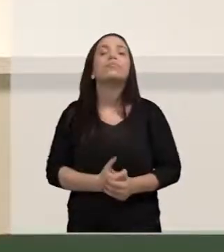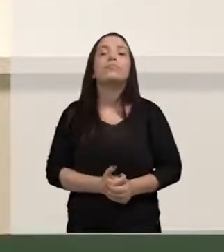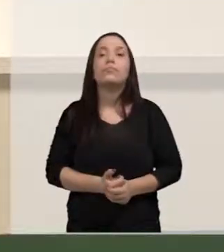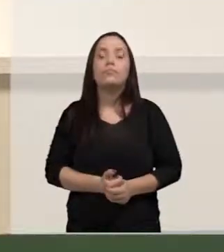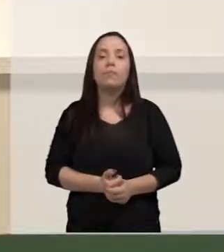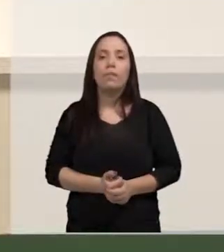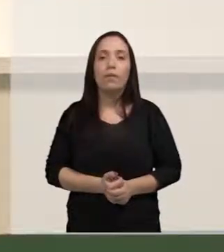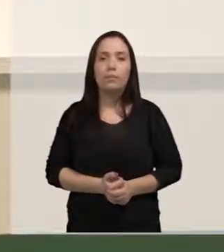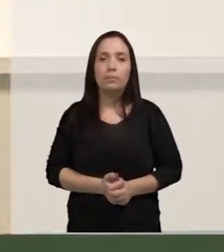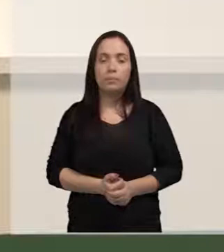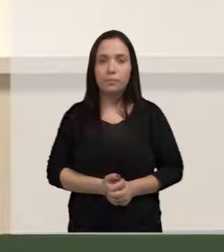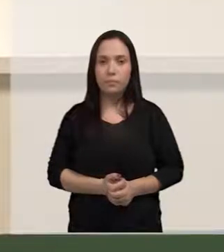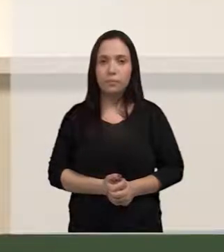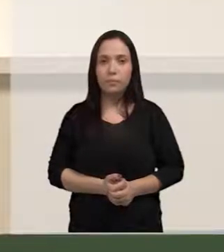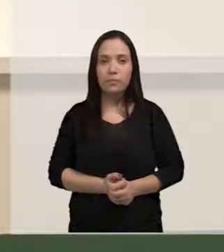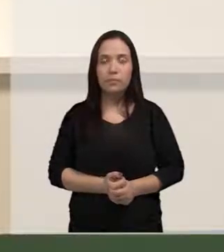Né?